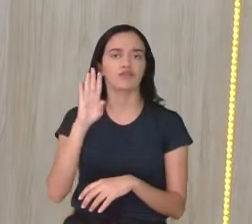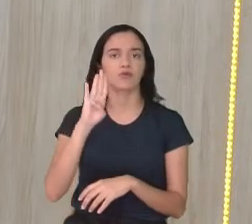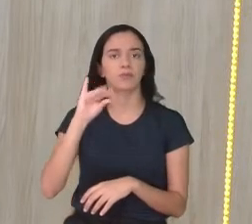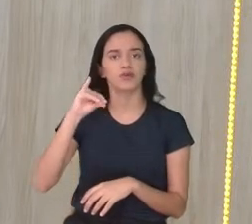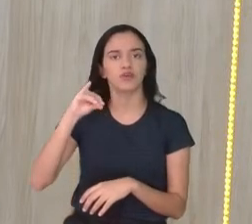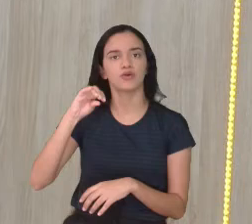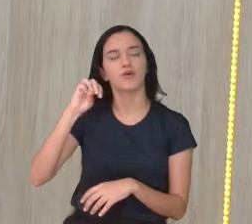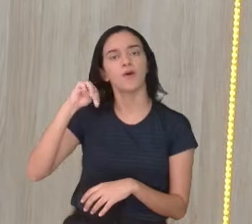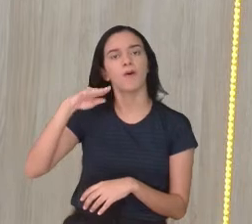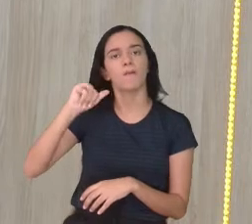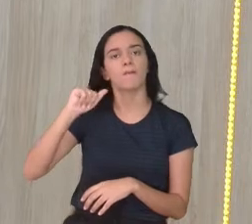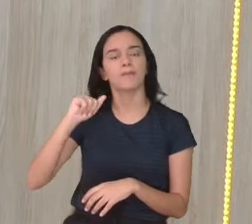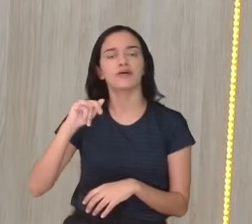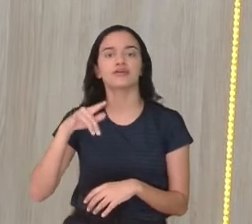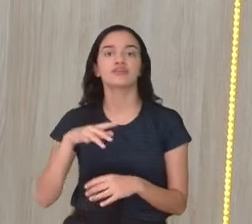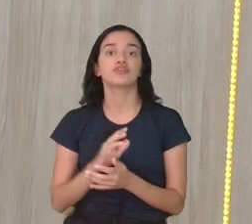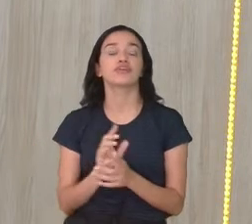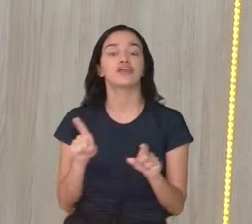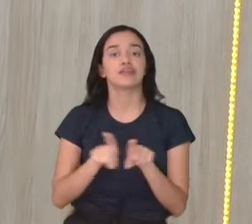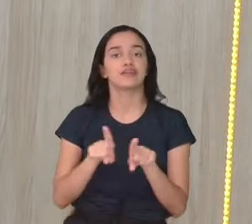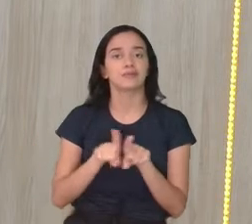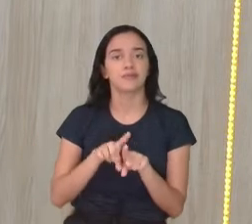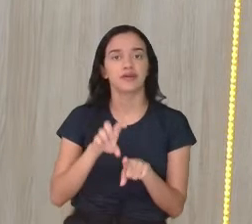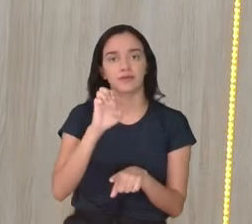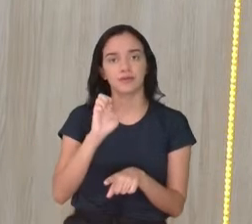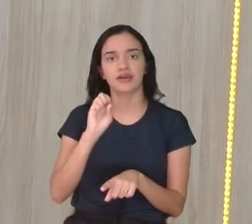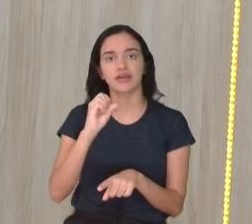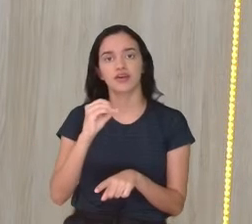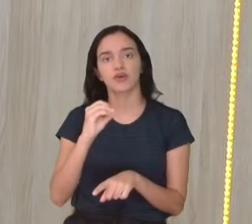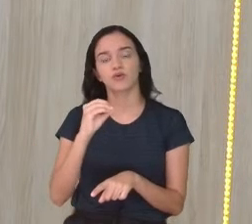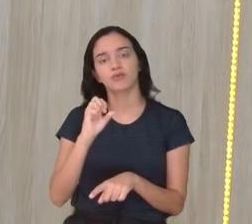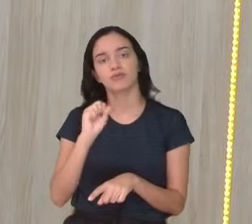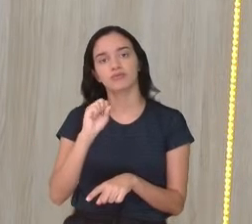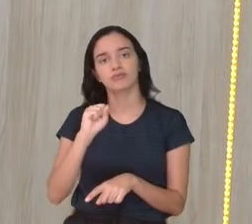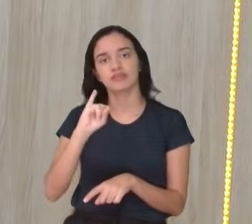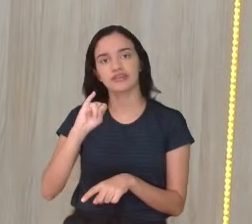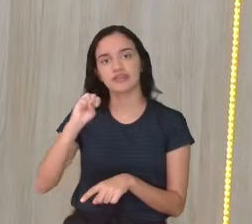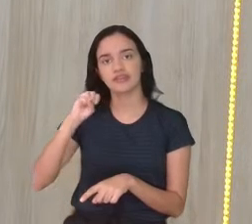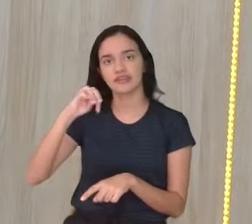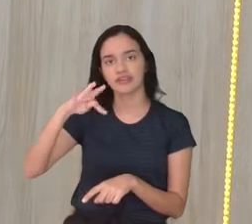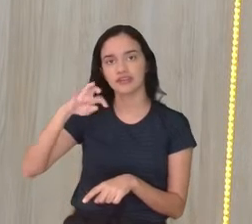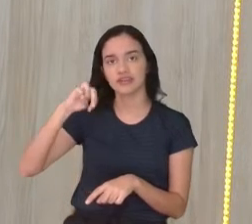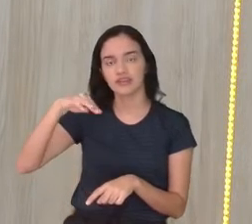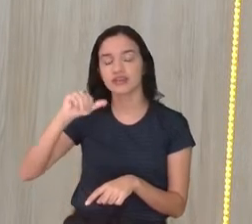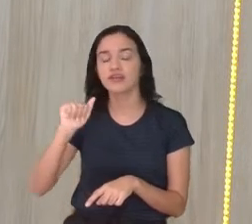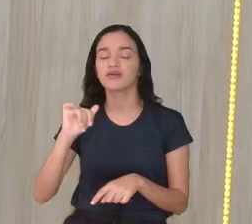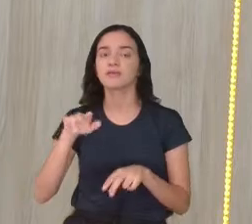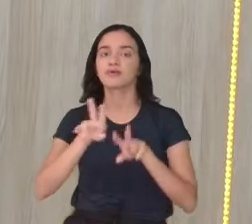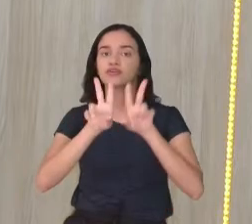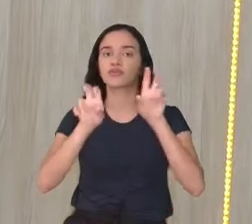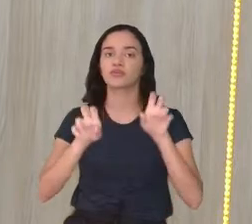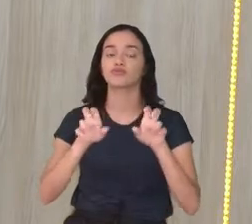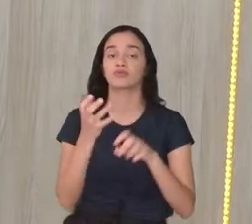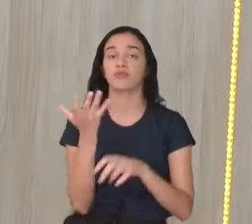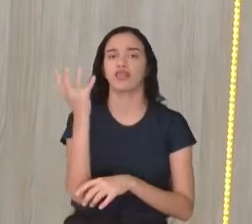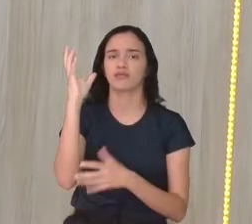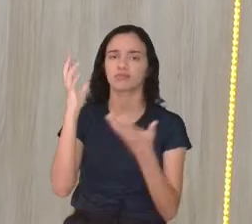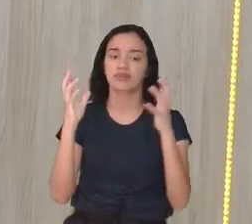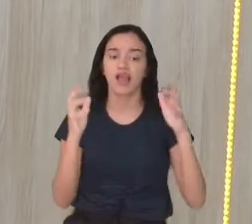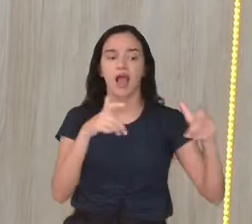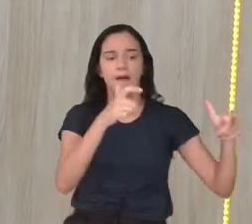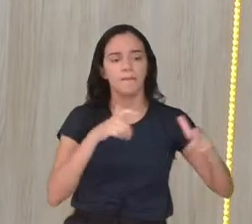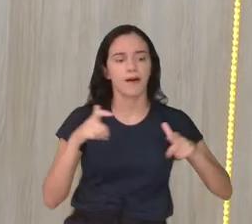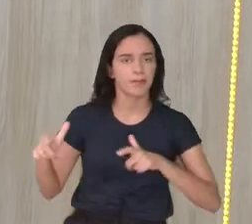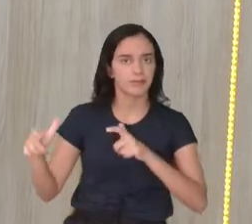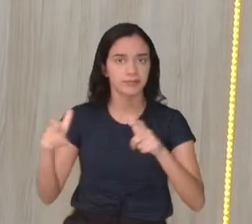os ecossistemas vão ser adaptados também a essa variação climática, a questão climática que existe em cada